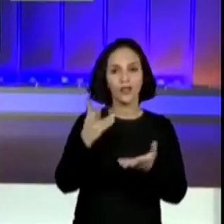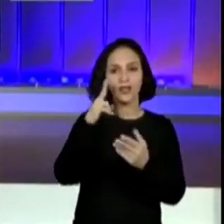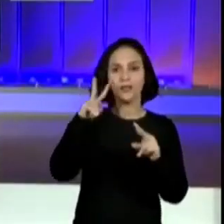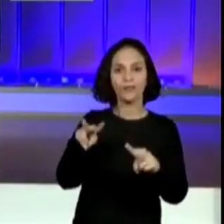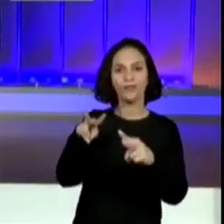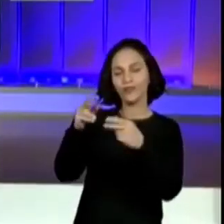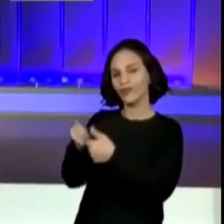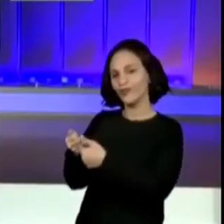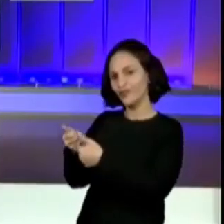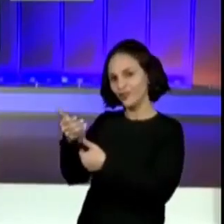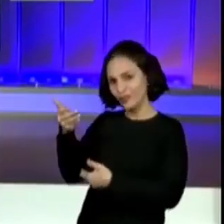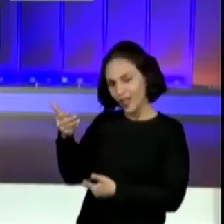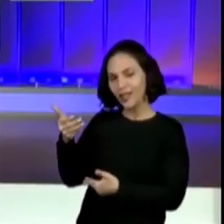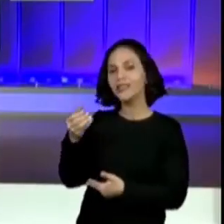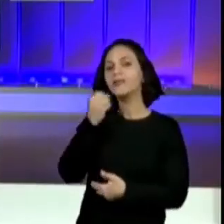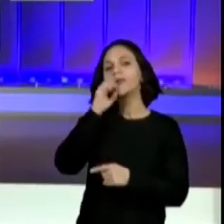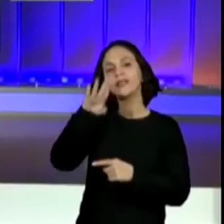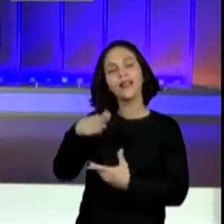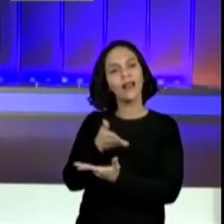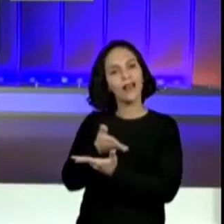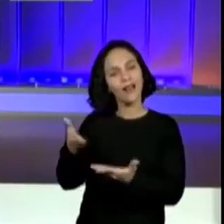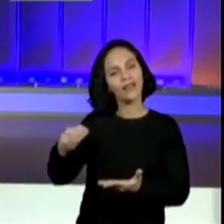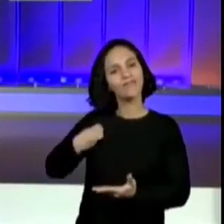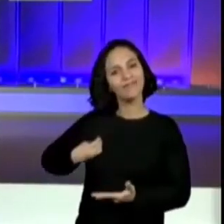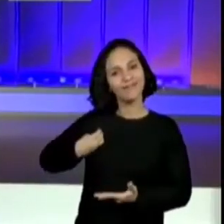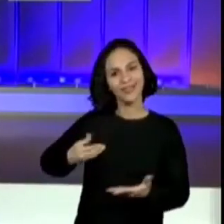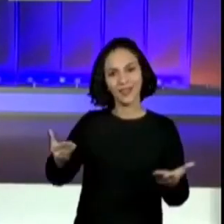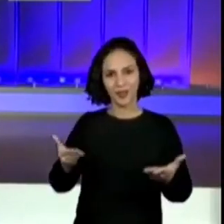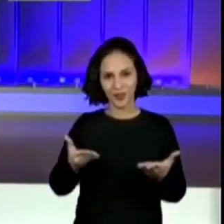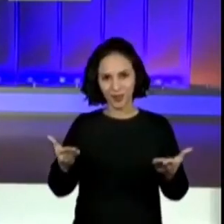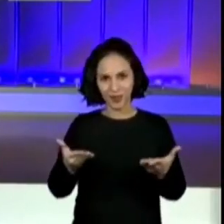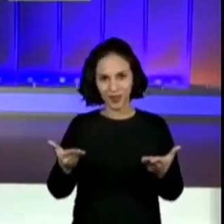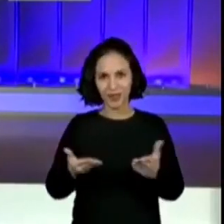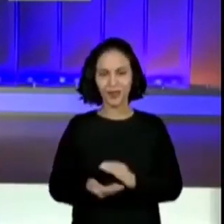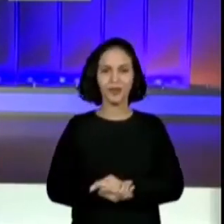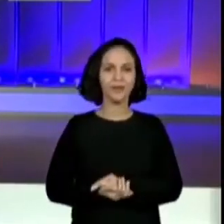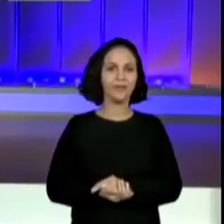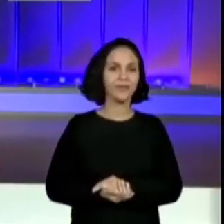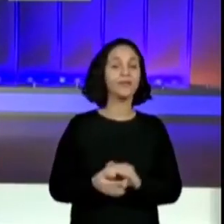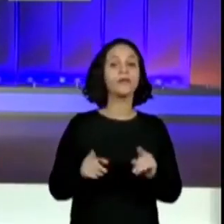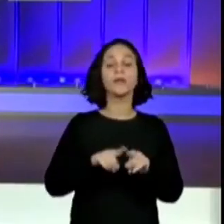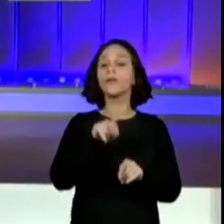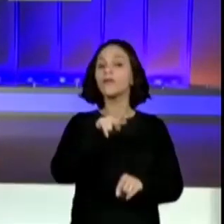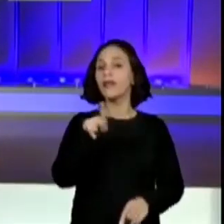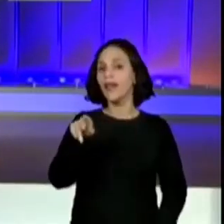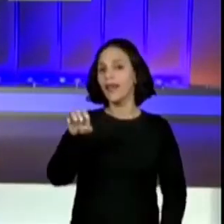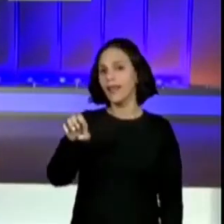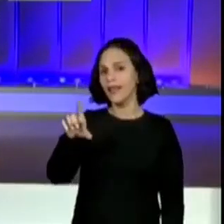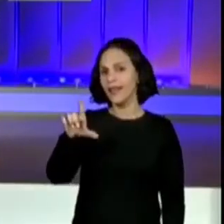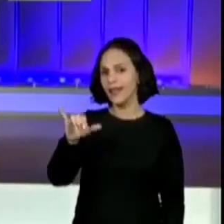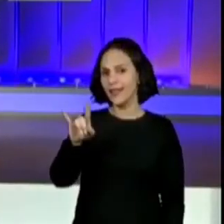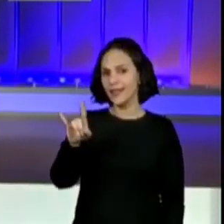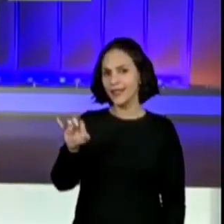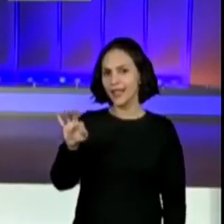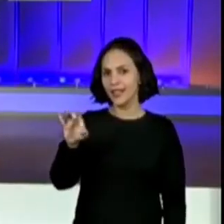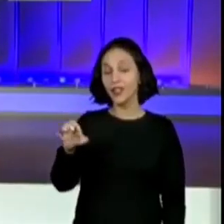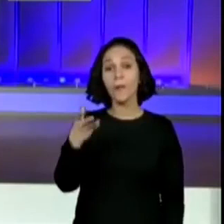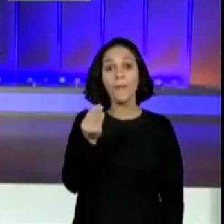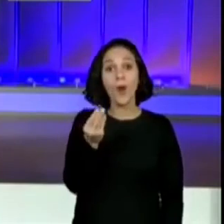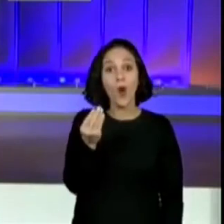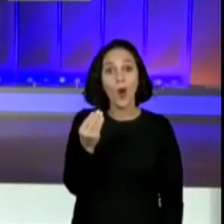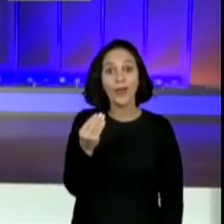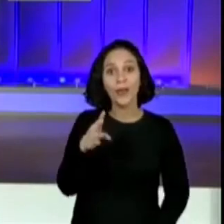olhando o nosso chat né Uma boa tarde a todos vocês que estão aqui no nosso chat certo ó professora Elisete falou assim Oba muita